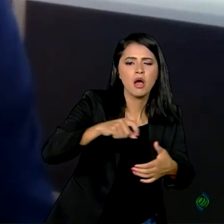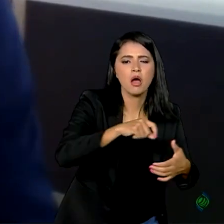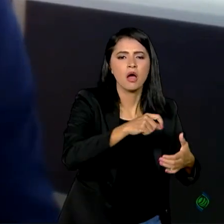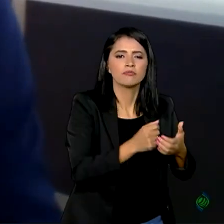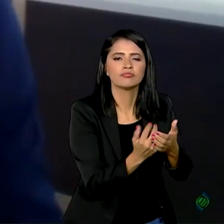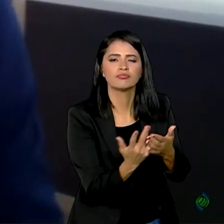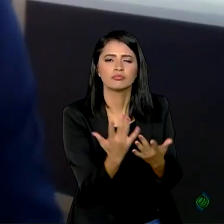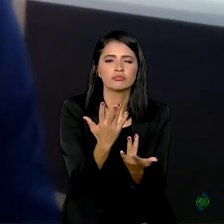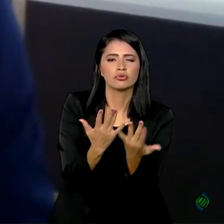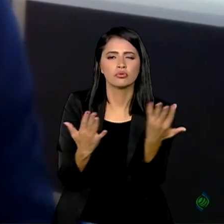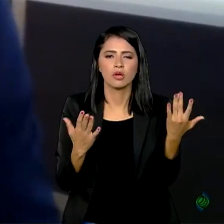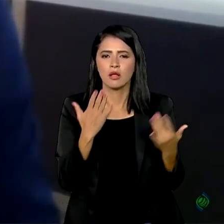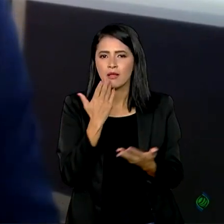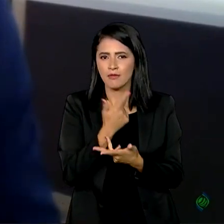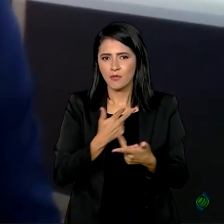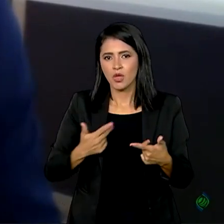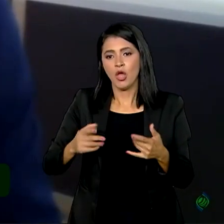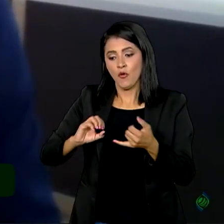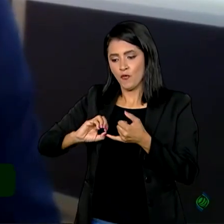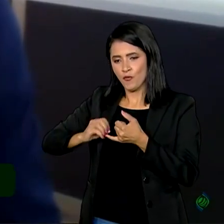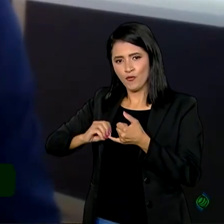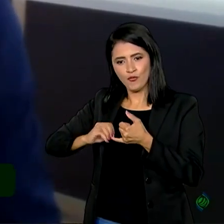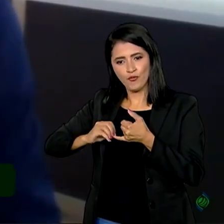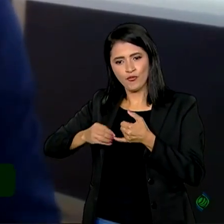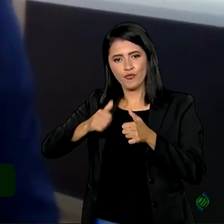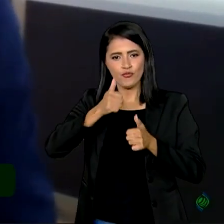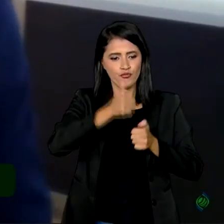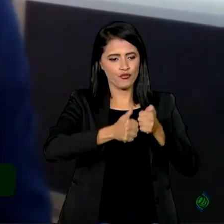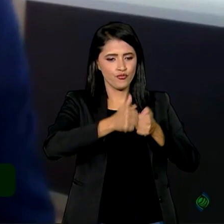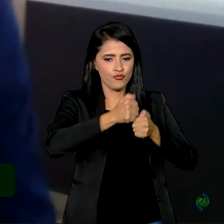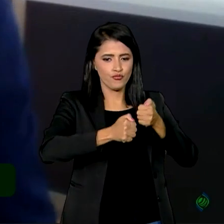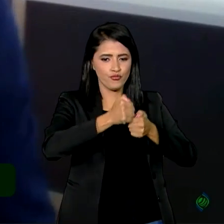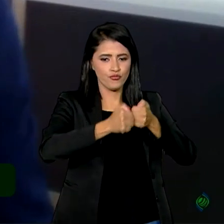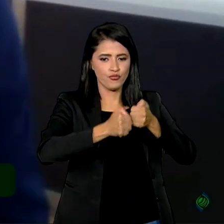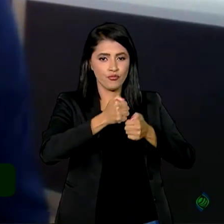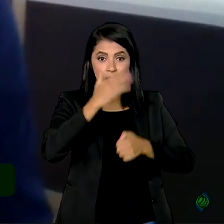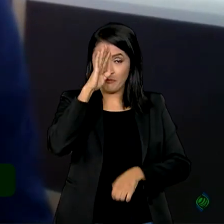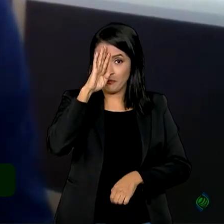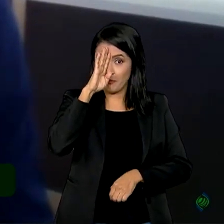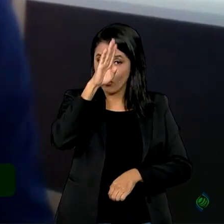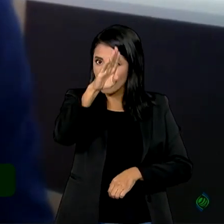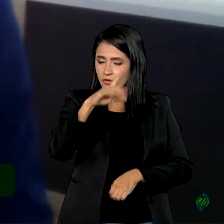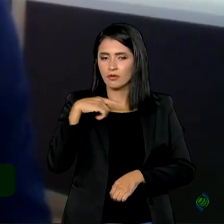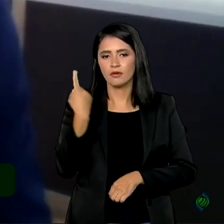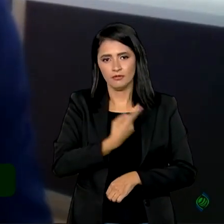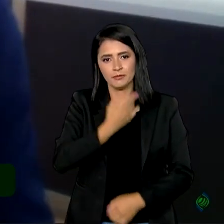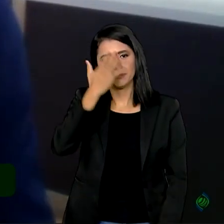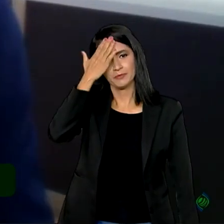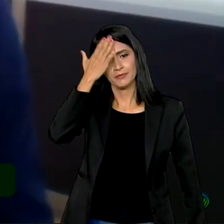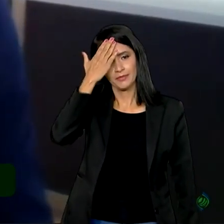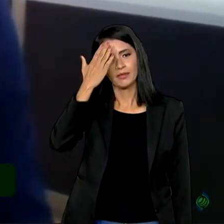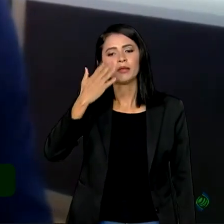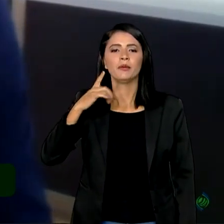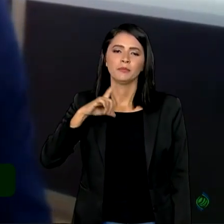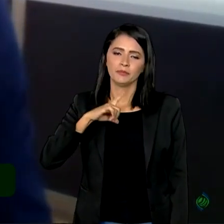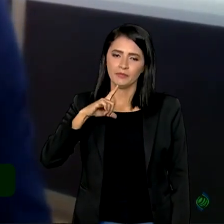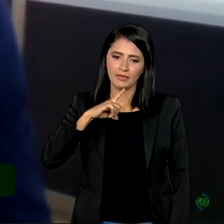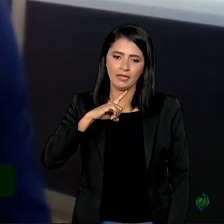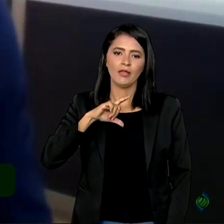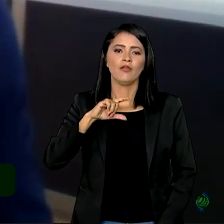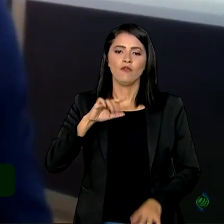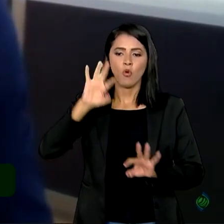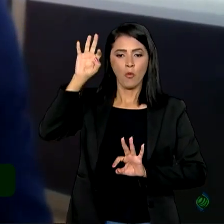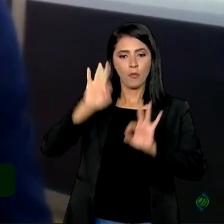de alimentos do nosso país, e o feijão e o arroz estão nas nossas prioridades. Como vocês sabem, nós tivemos o plano